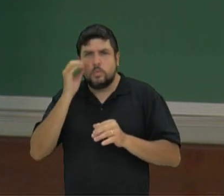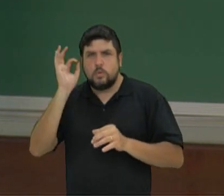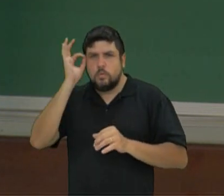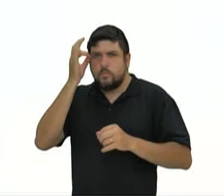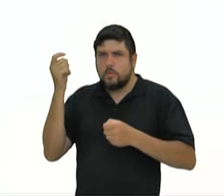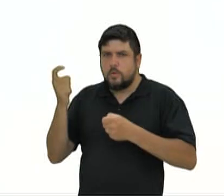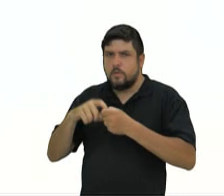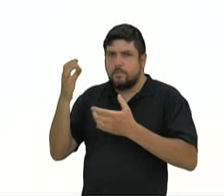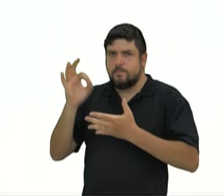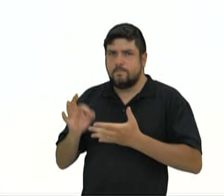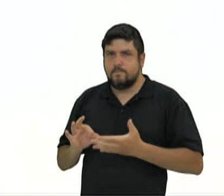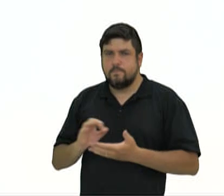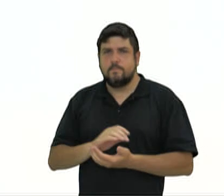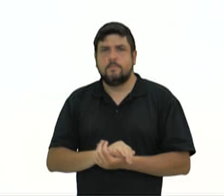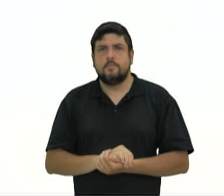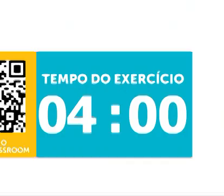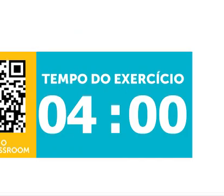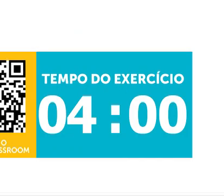voltar com a resolução.